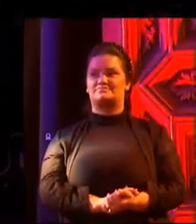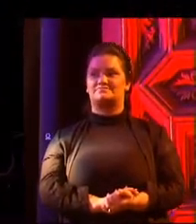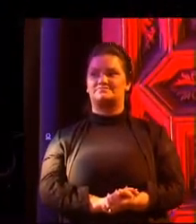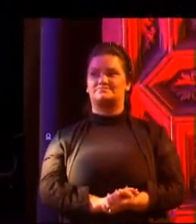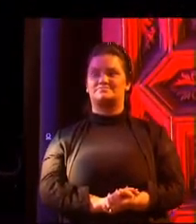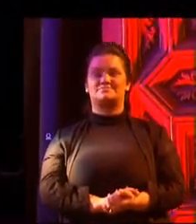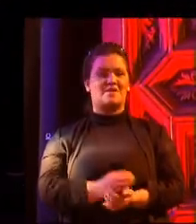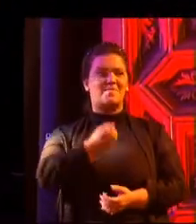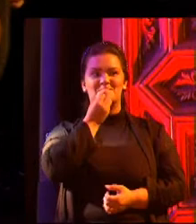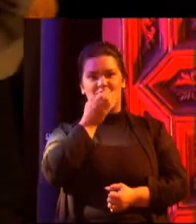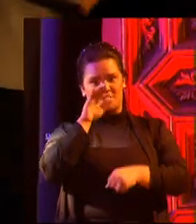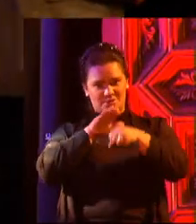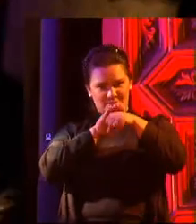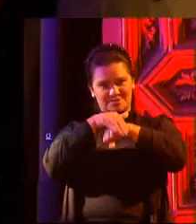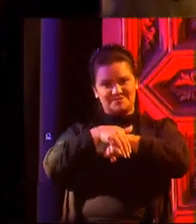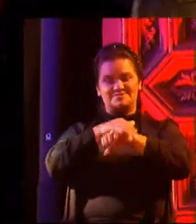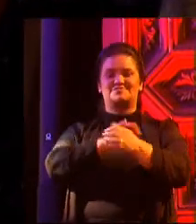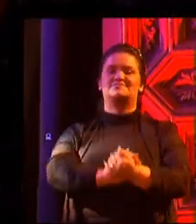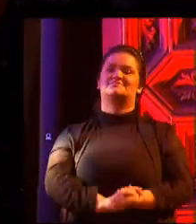Boa noite.